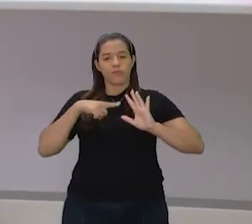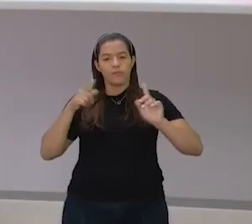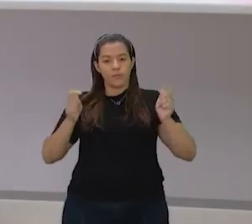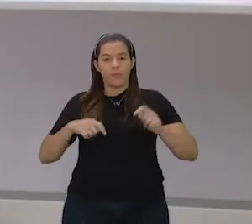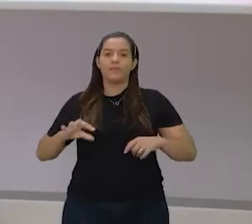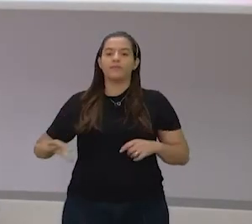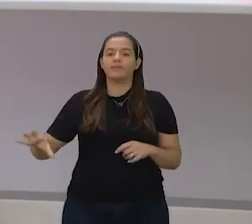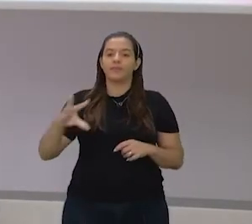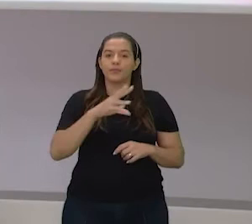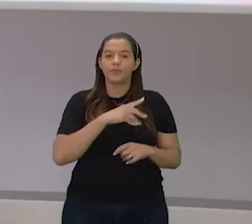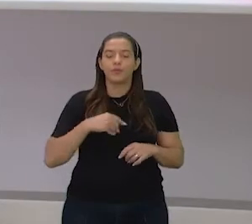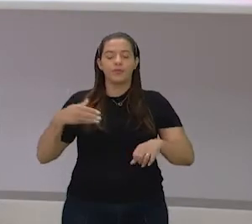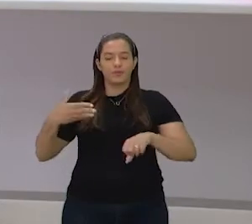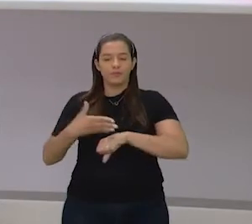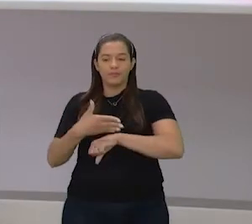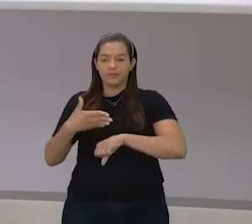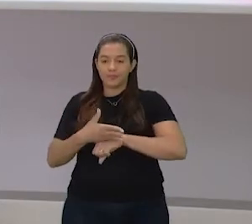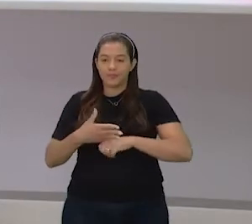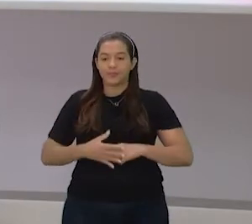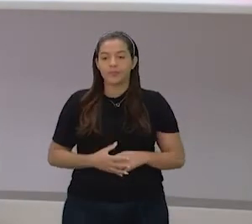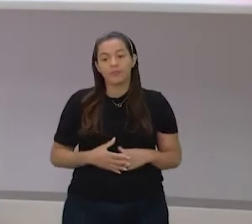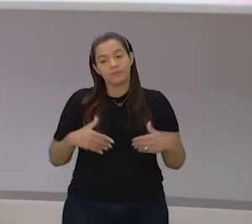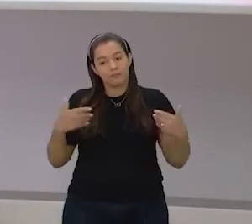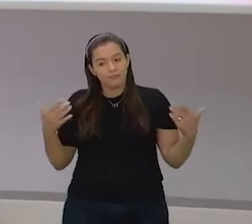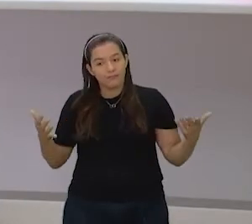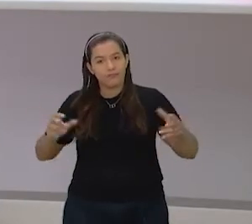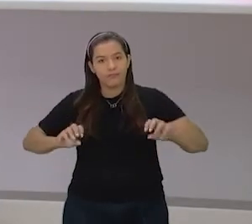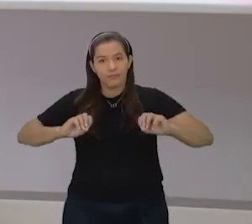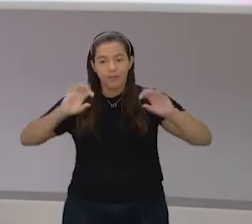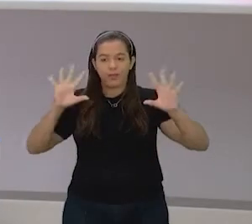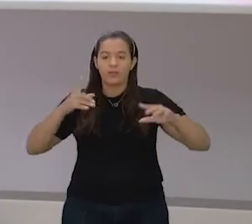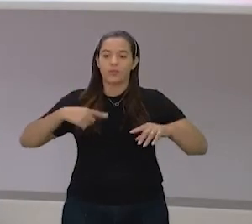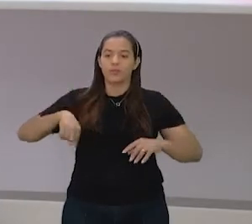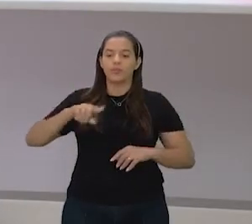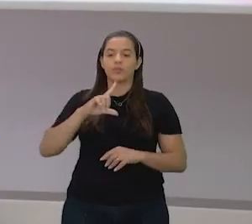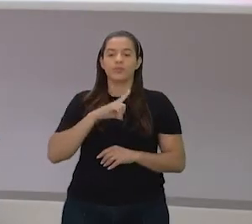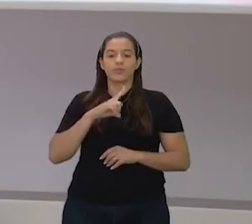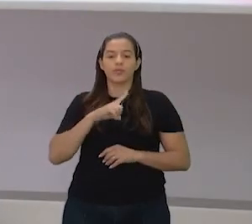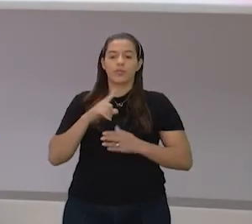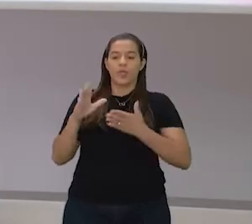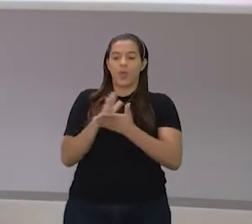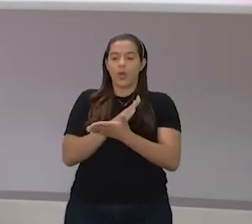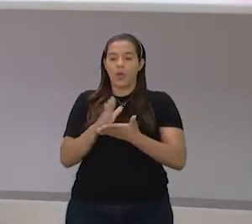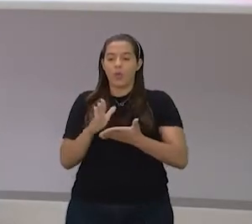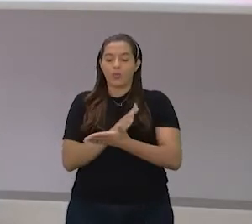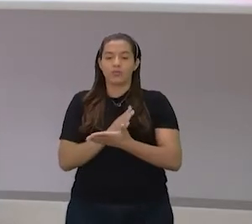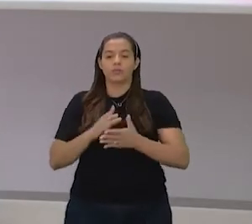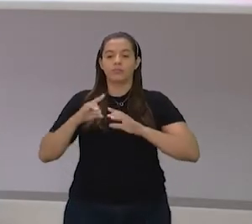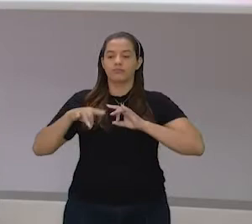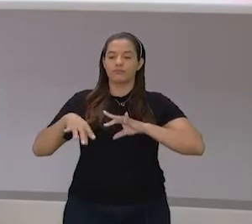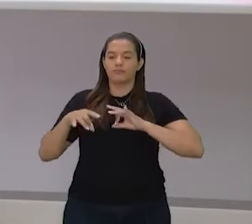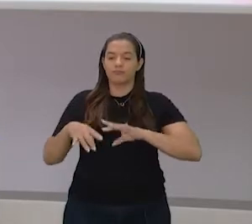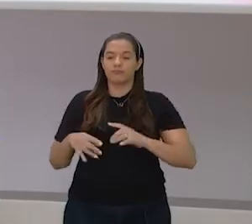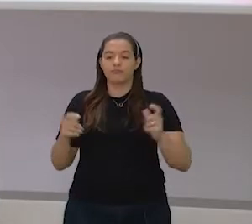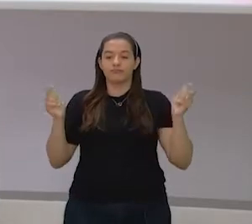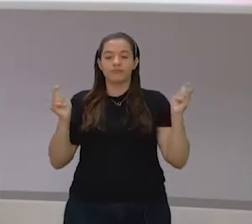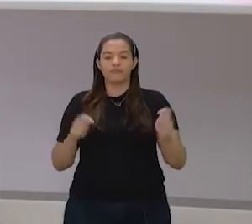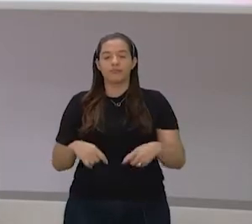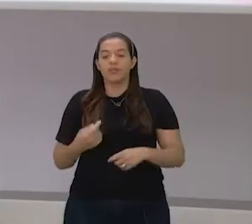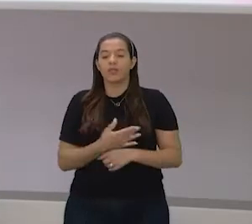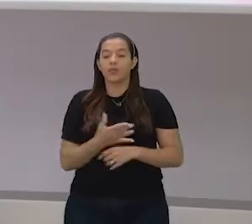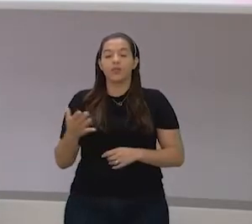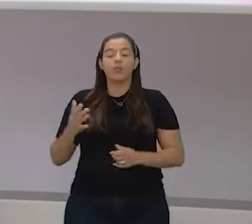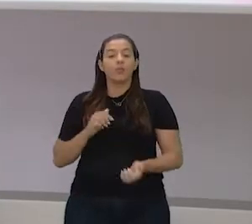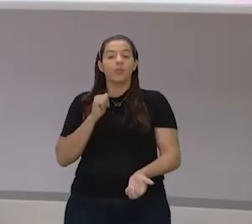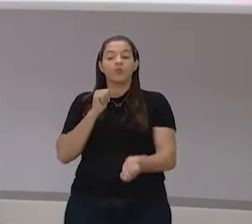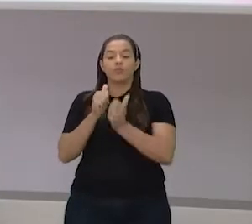para todos, né? Claro que a gente tem ainda, por exemplo, algumas modalidades que elas, por exemplo, em uma competição,